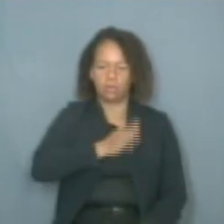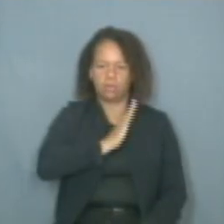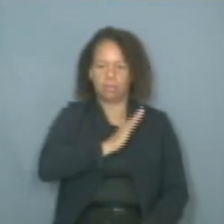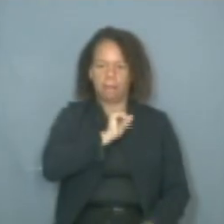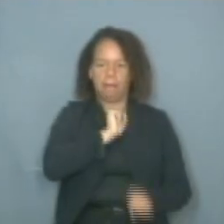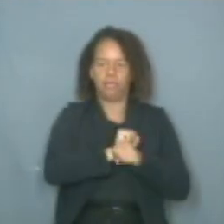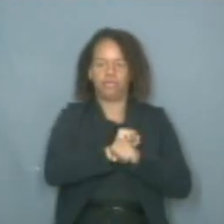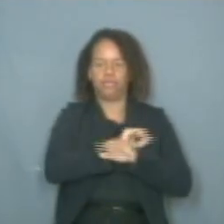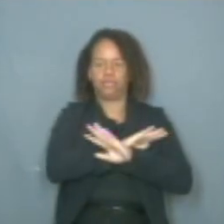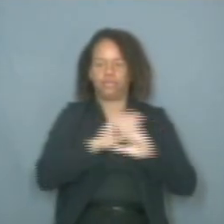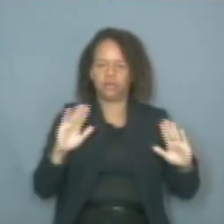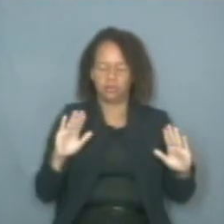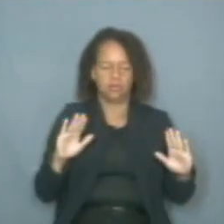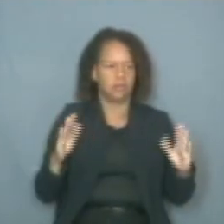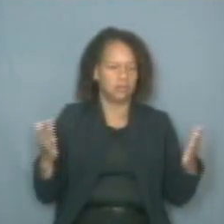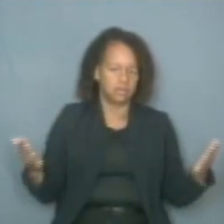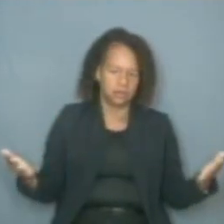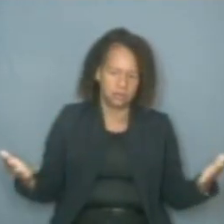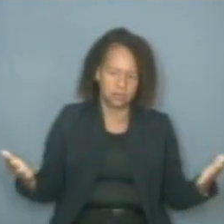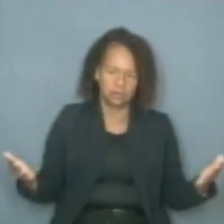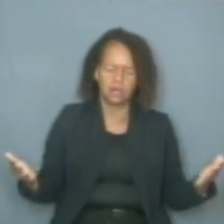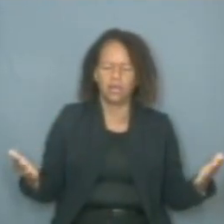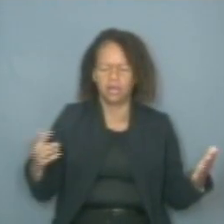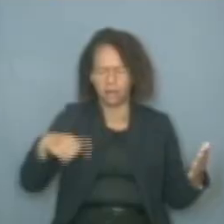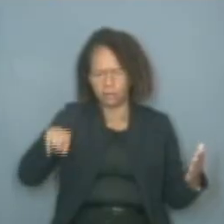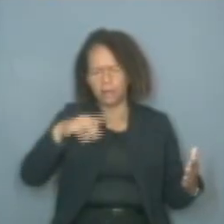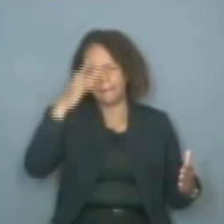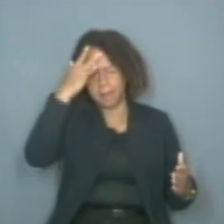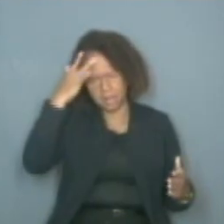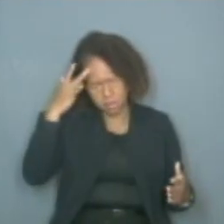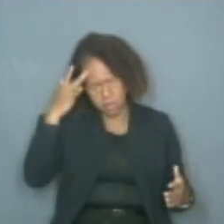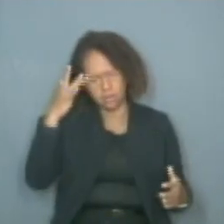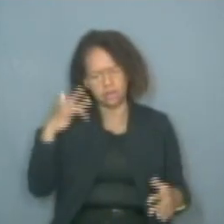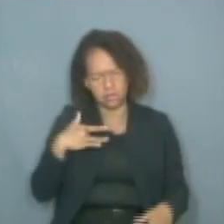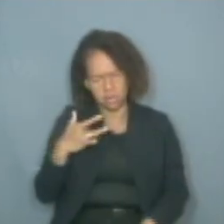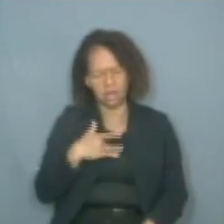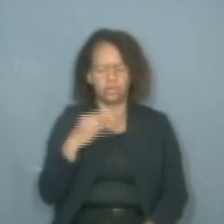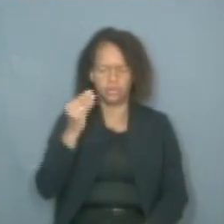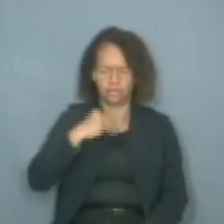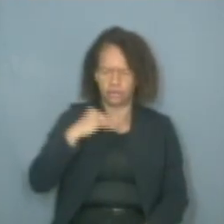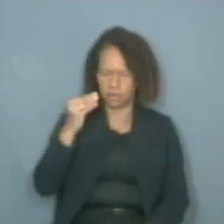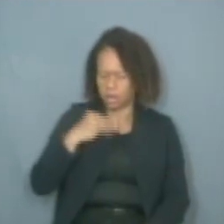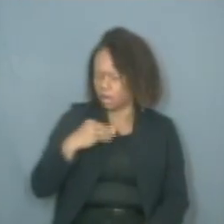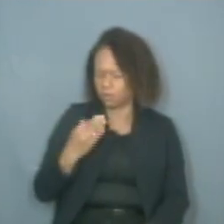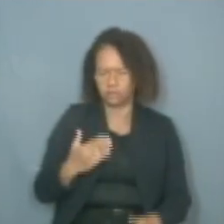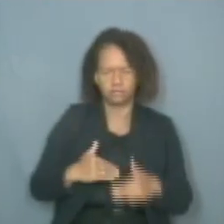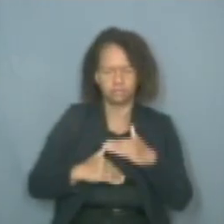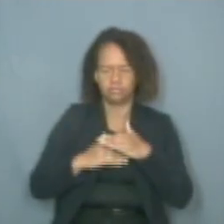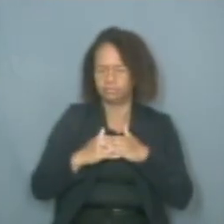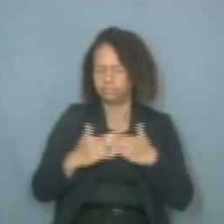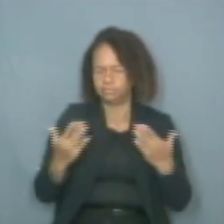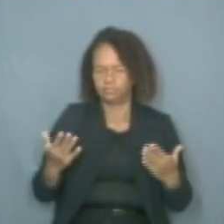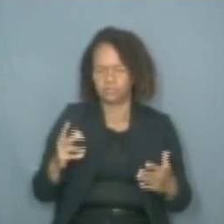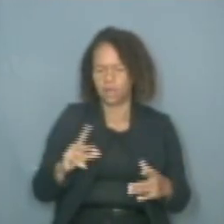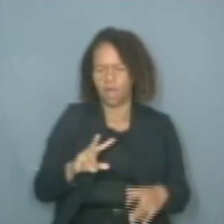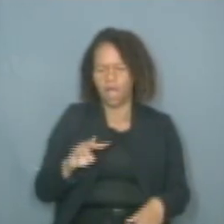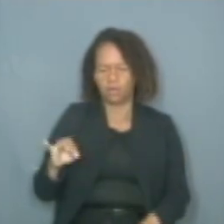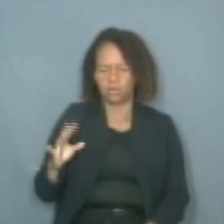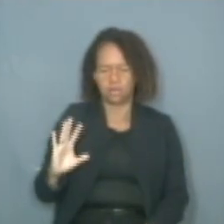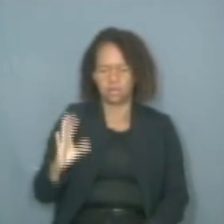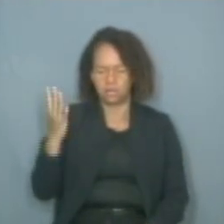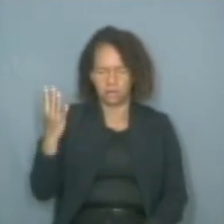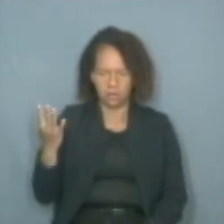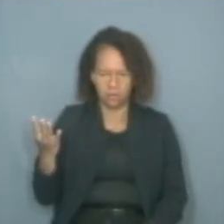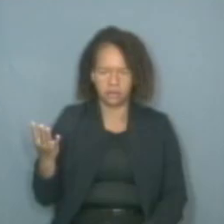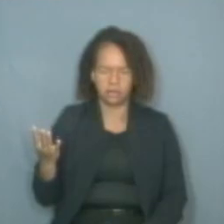quando vê uma cena daquela, e muitas pessoas são de saúde frágil, não conseguem suportar situações dessa